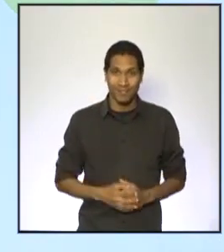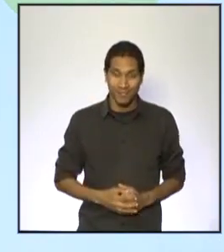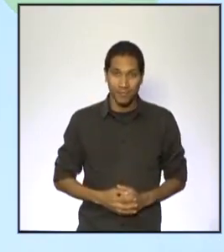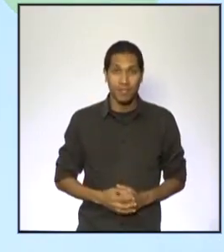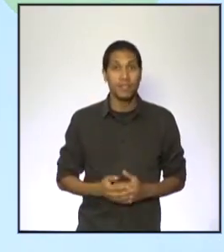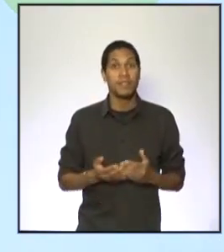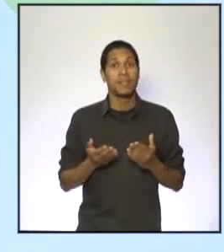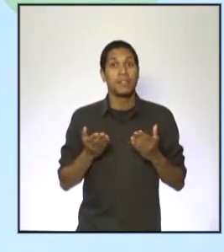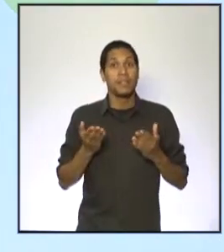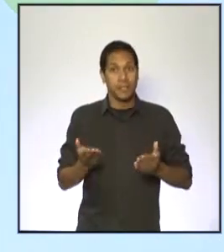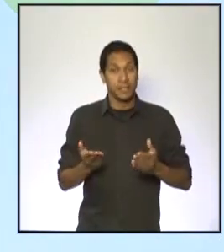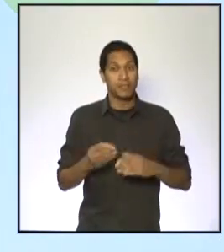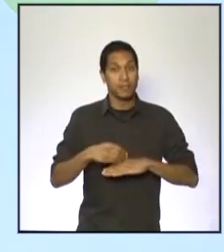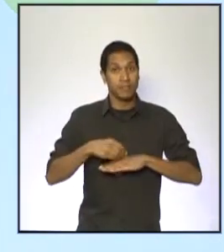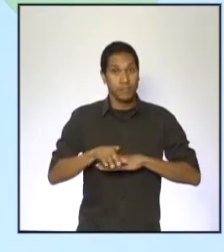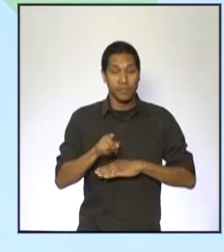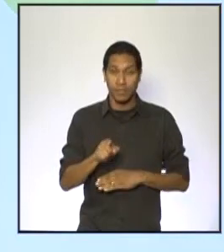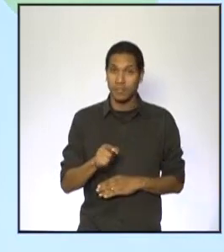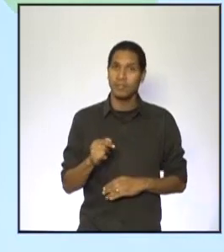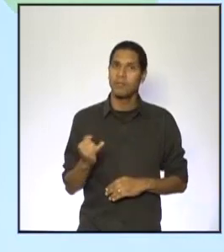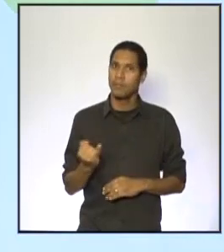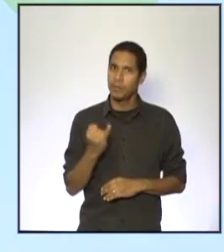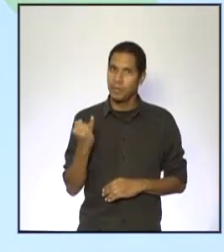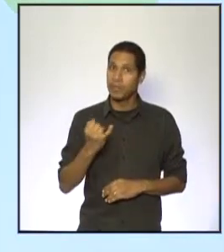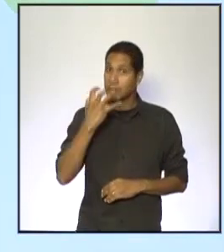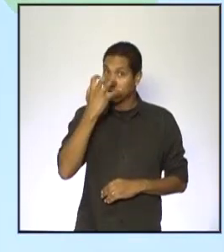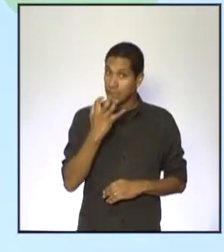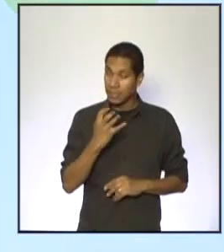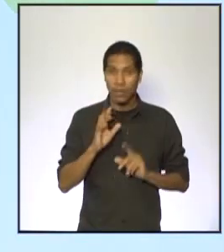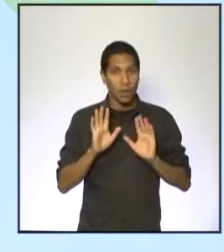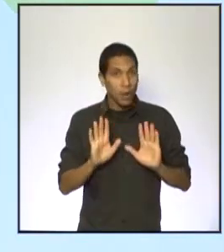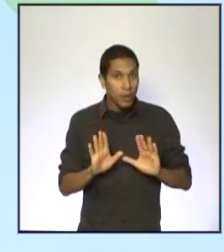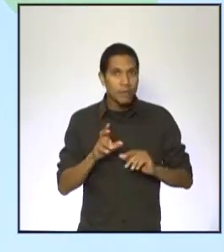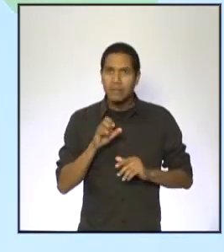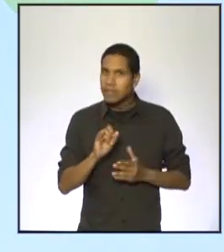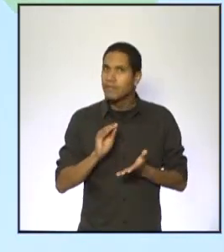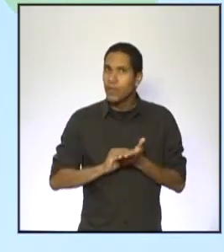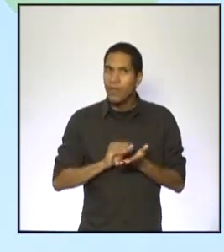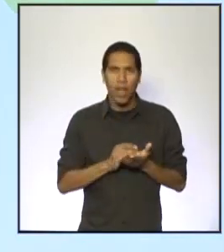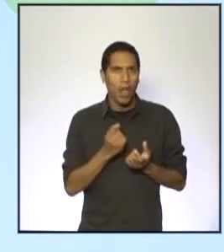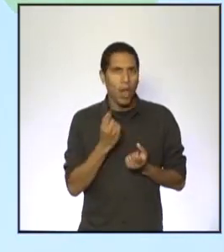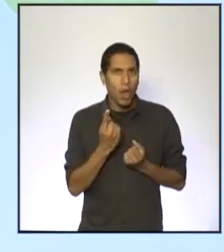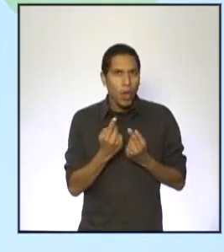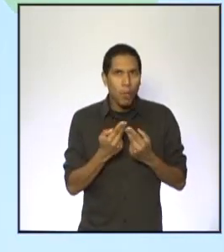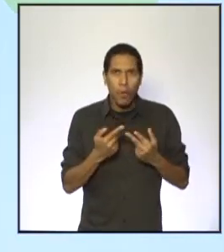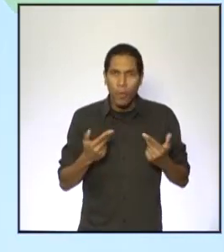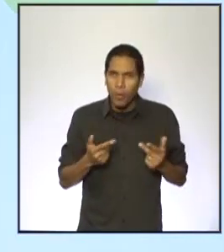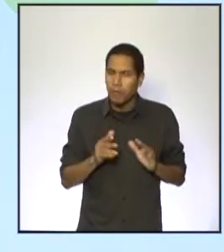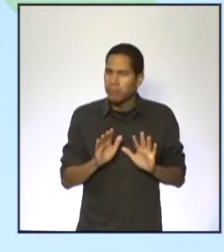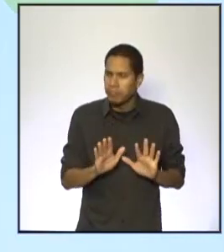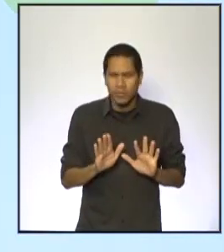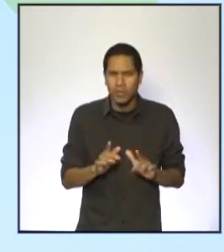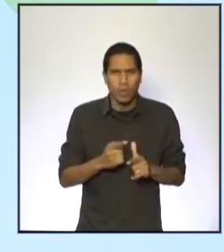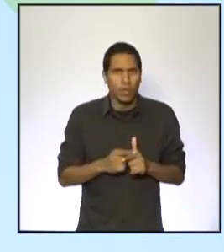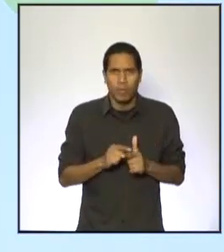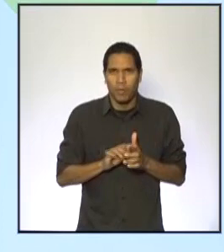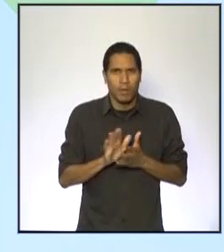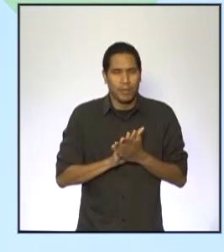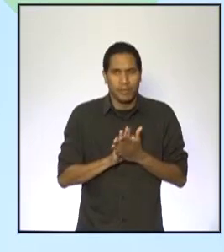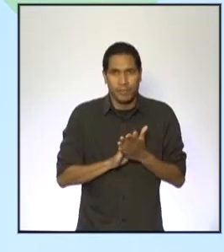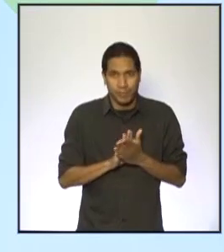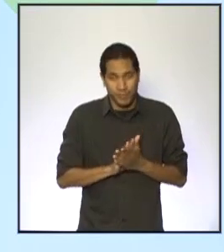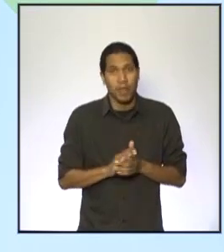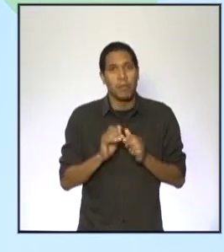bem importante e séria. Não se preocupe caso você não encontre algum item. Tudo que nós vamos fazer aqui pode